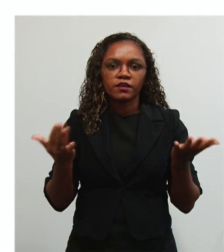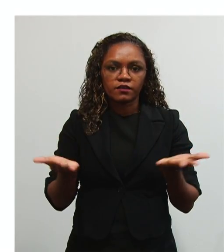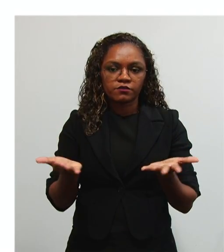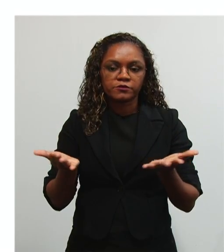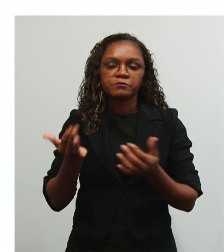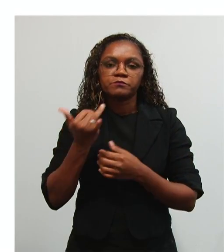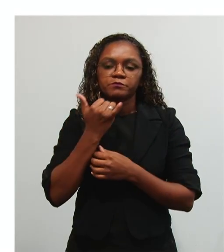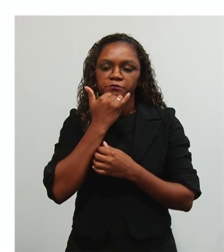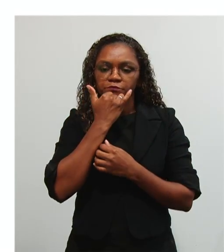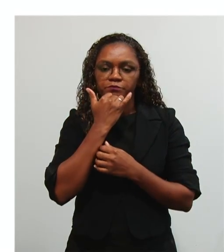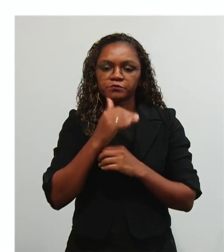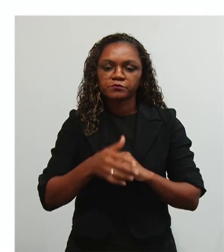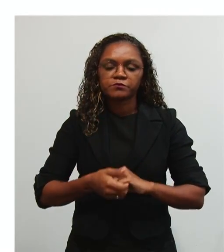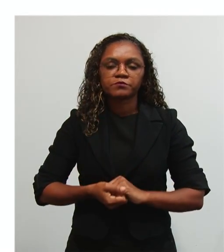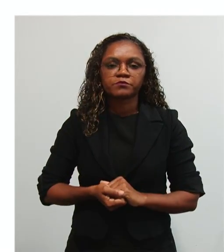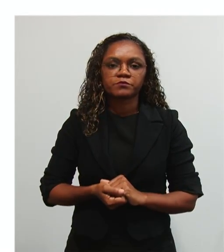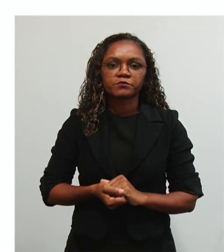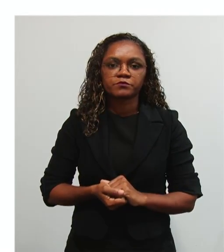Pulou aqui.